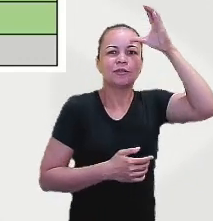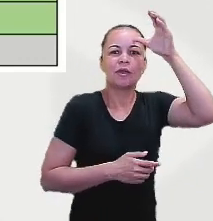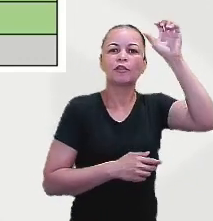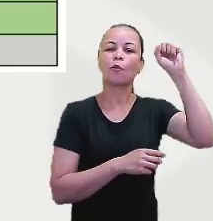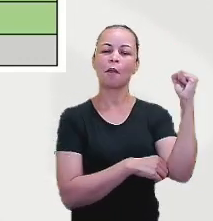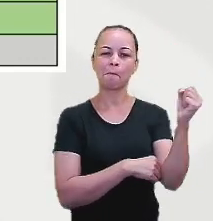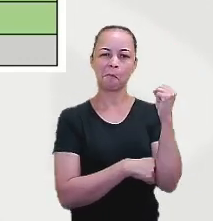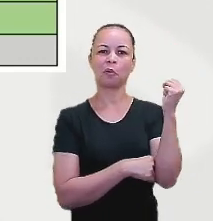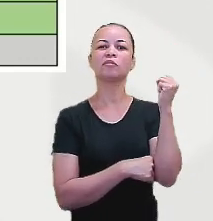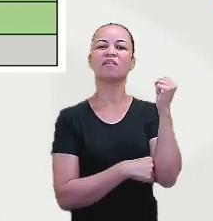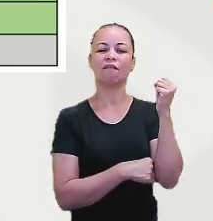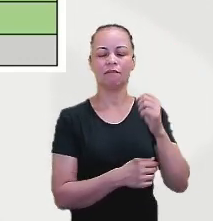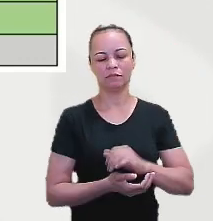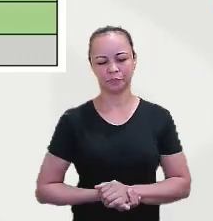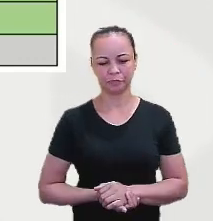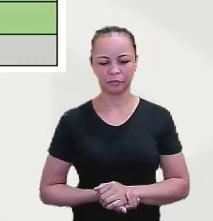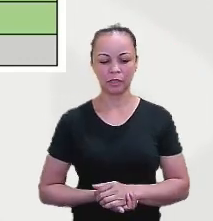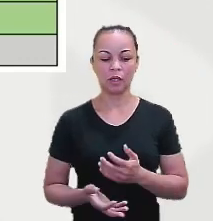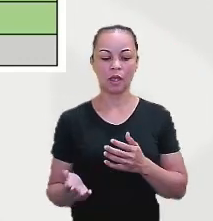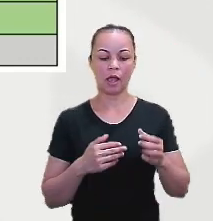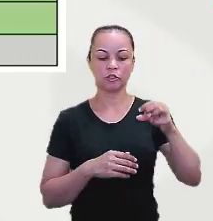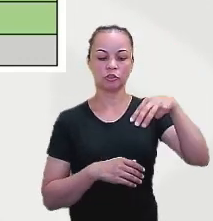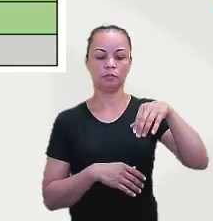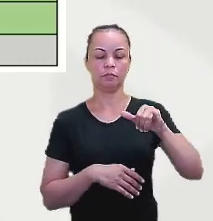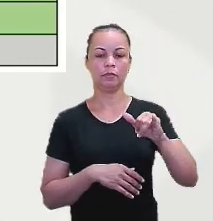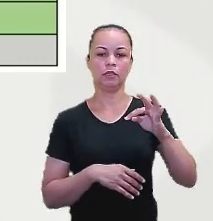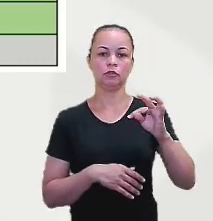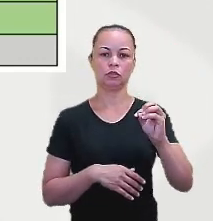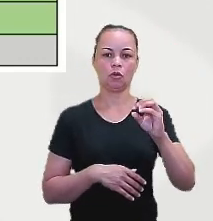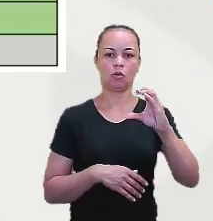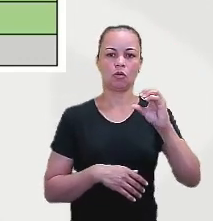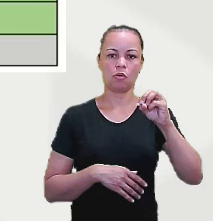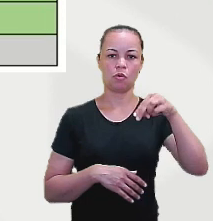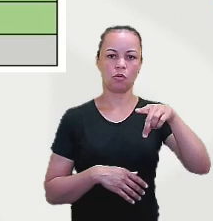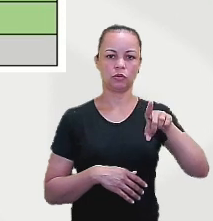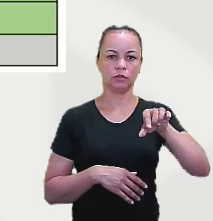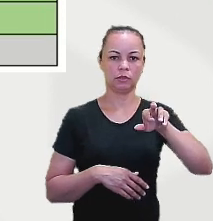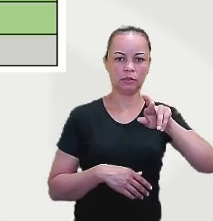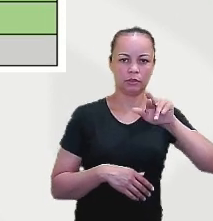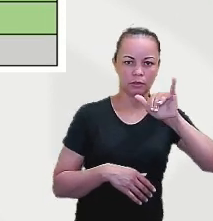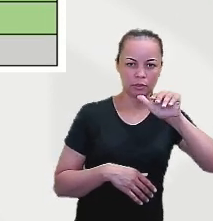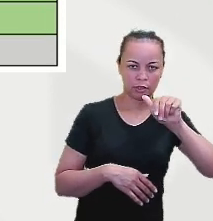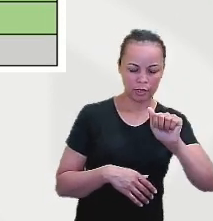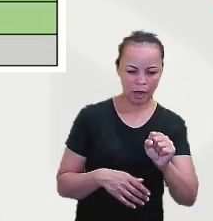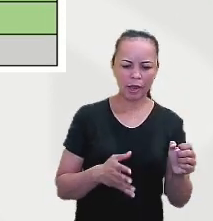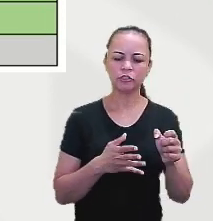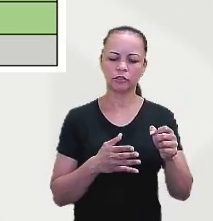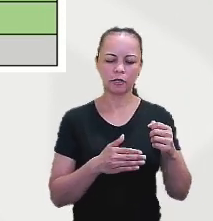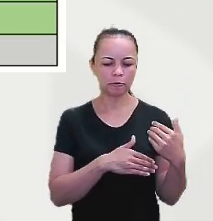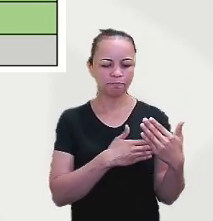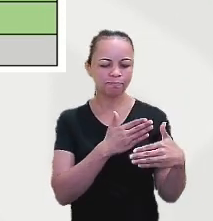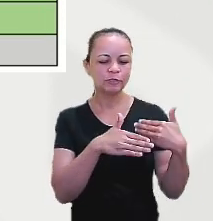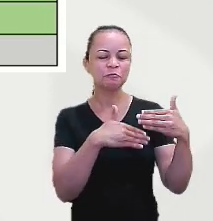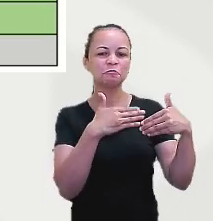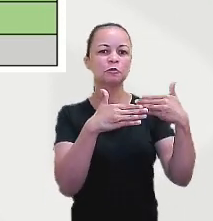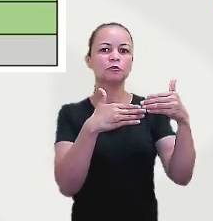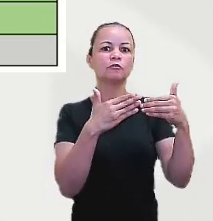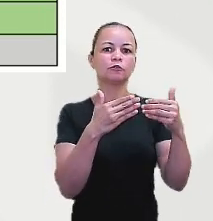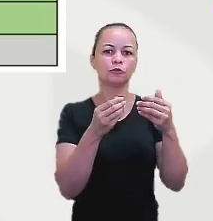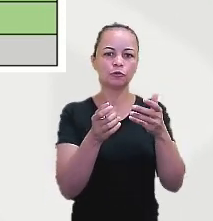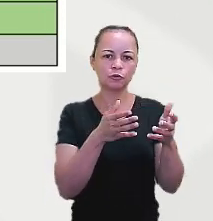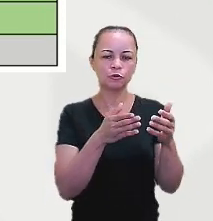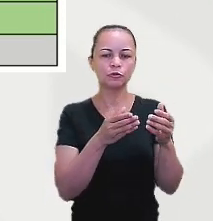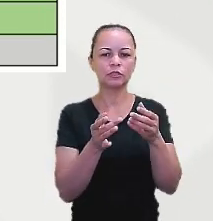As mitocôndrias, gente, é como se fossem as grandes baterias da célula, é onde se produzem a molécula energética, tá? A partir